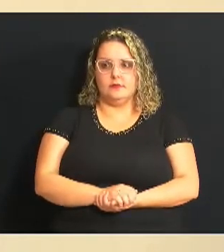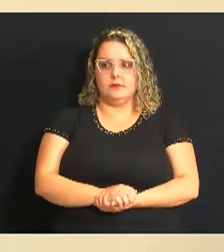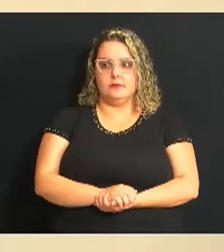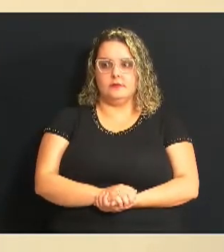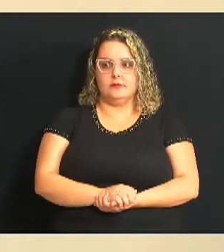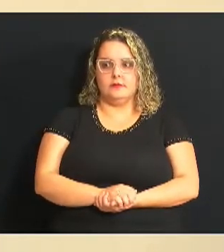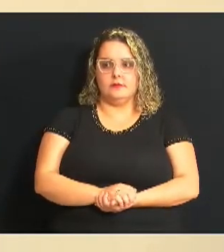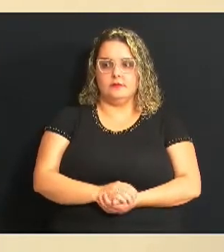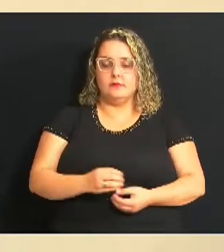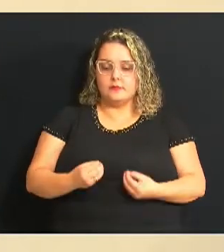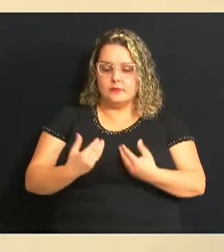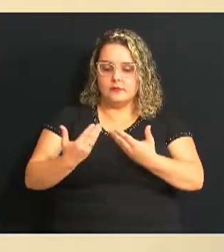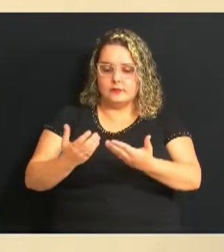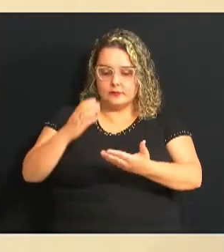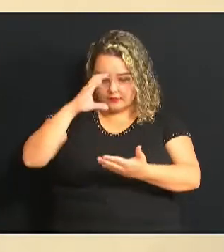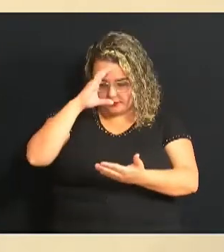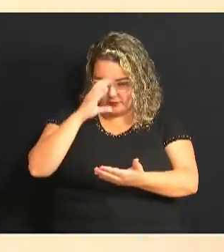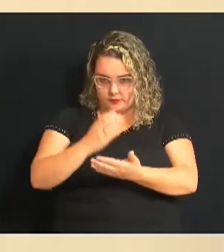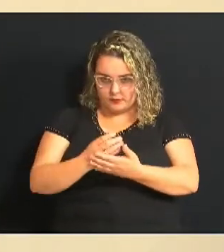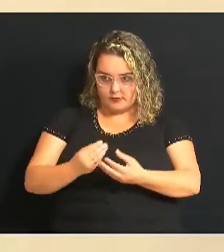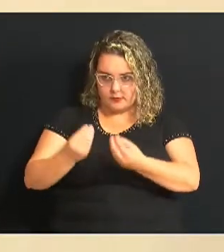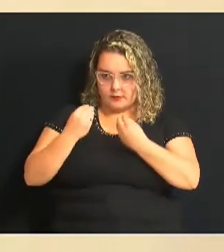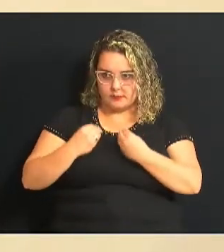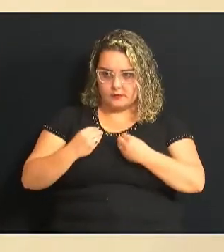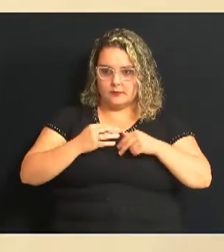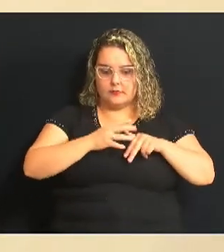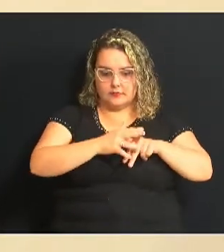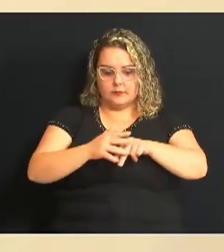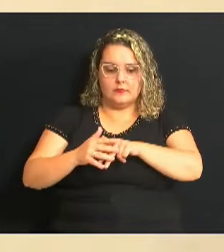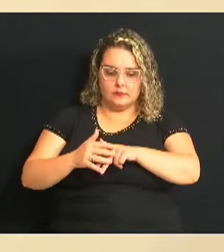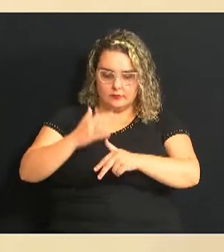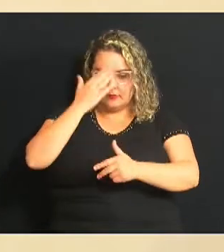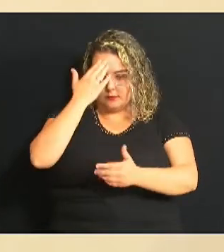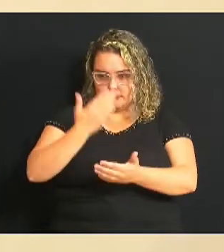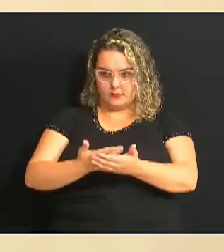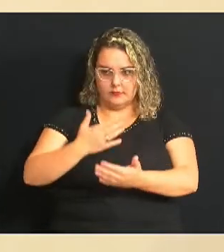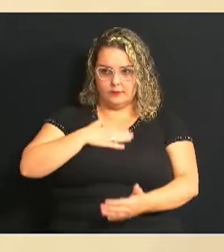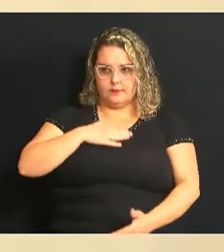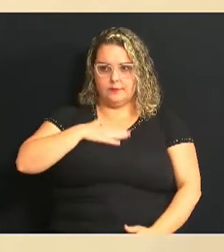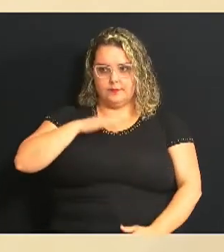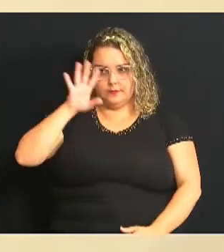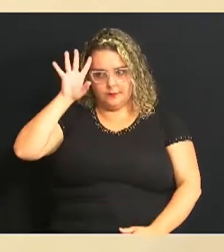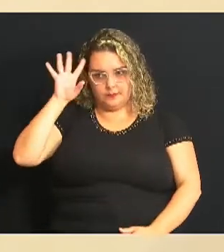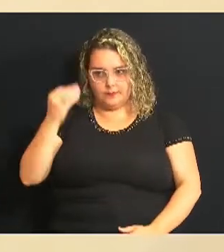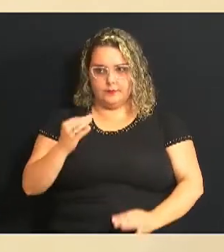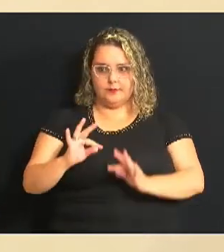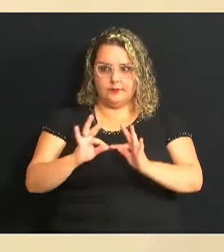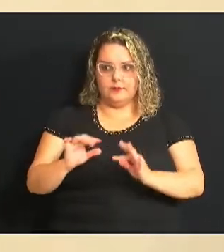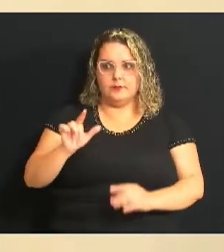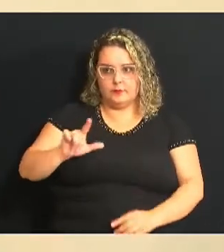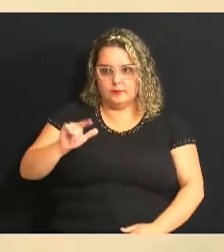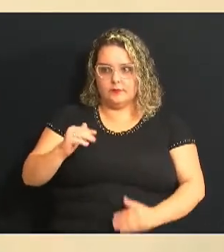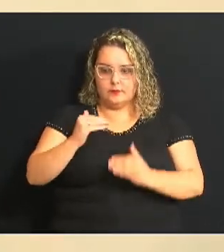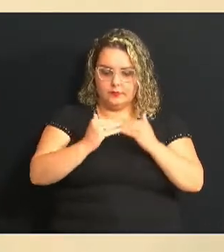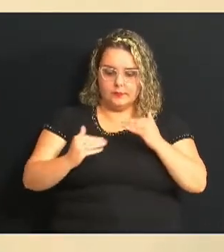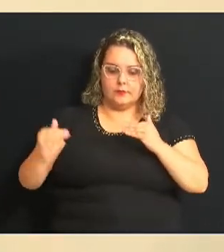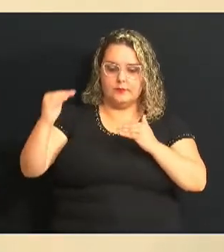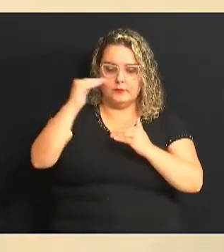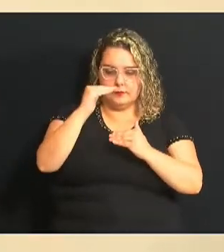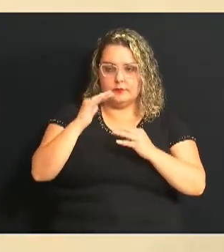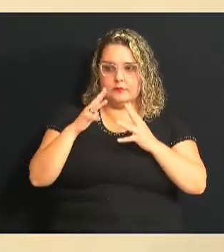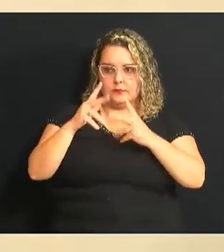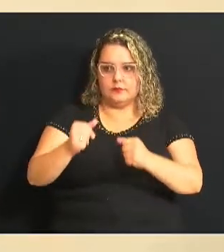confiança que meus pacientes depositam em mim, com meus conhecimentos técnicos, claro, mas acima de tudo, com